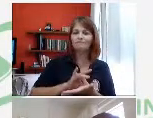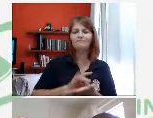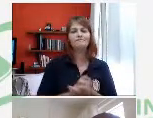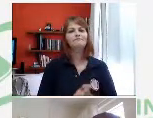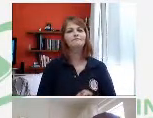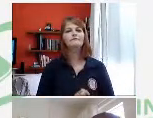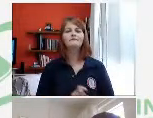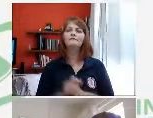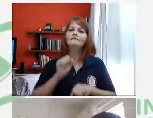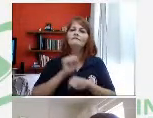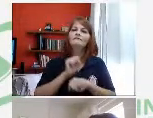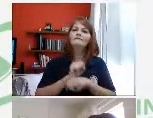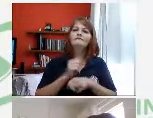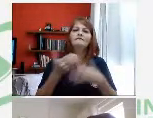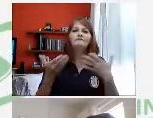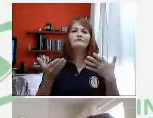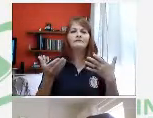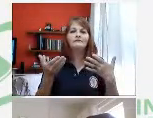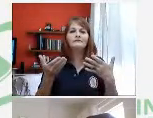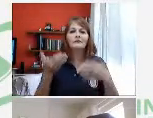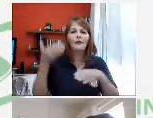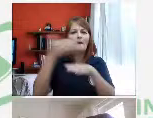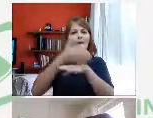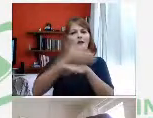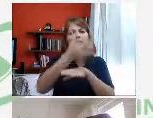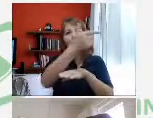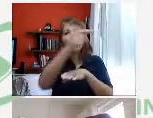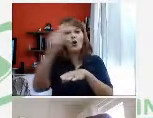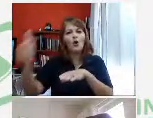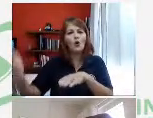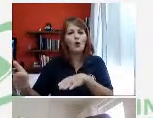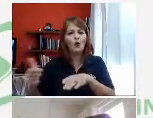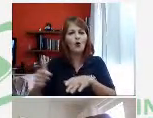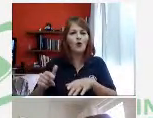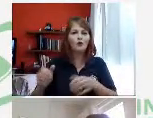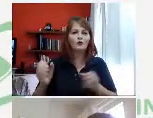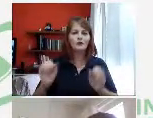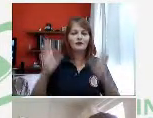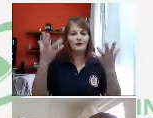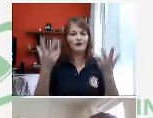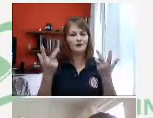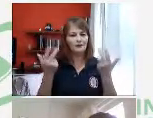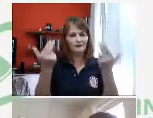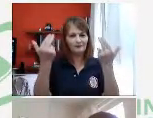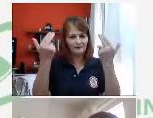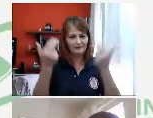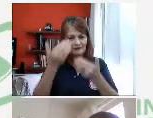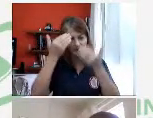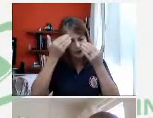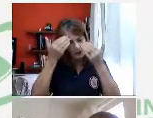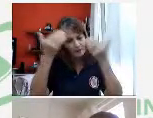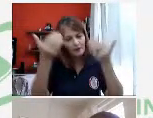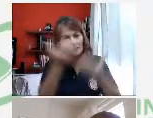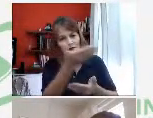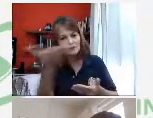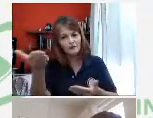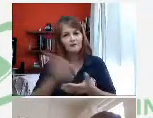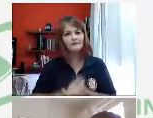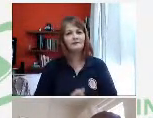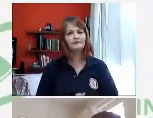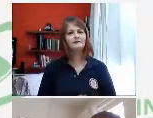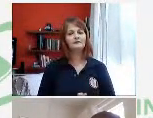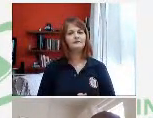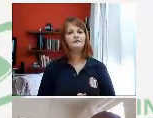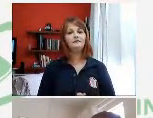espero participar de outros eventos semelhantes a esse. Muito obrigado a vocês todos.